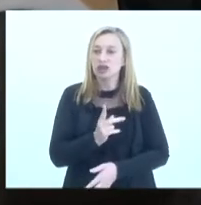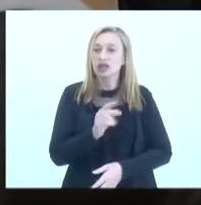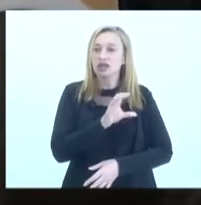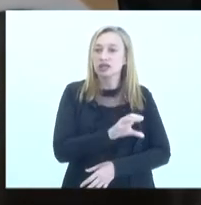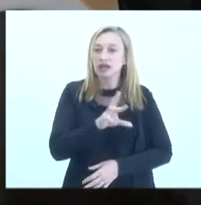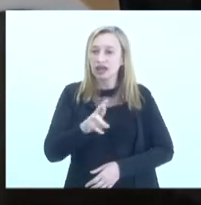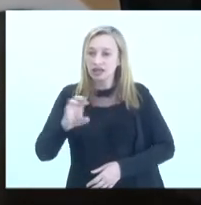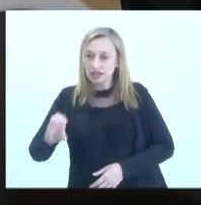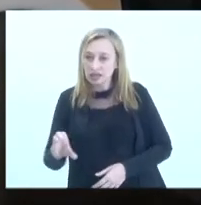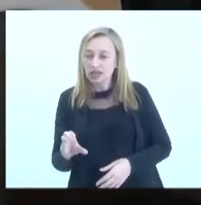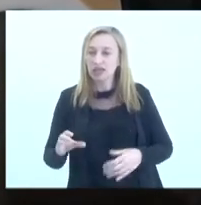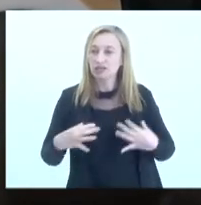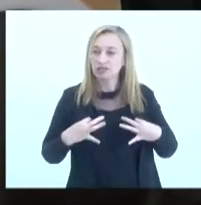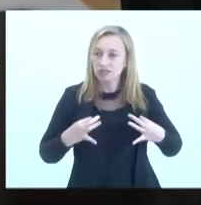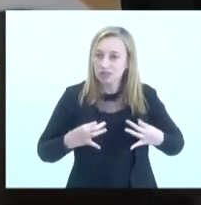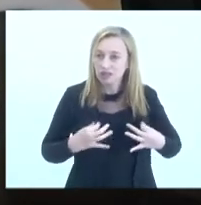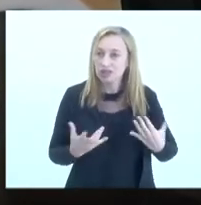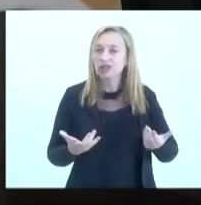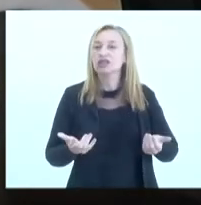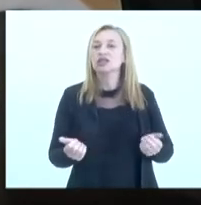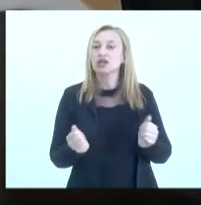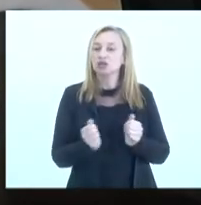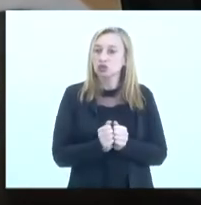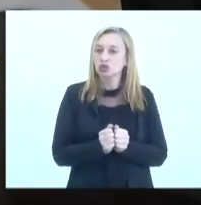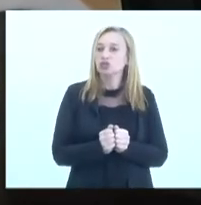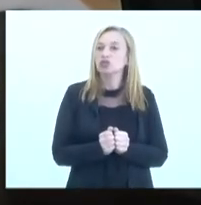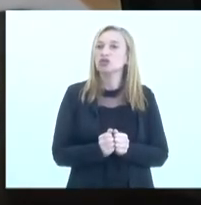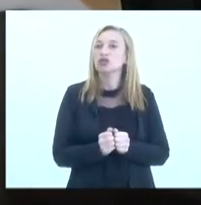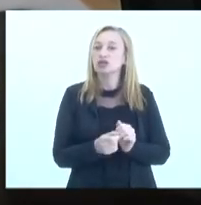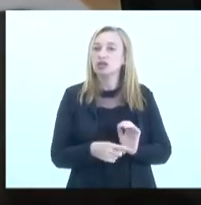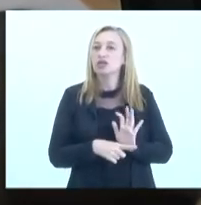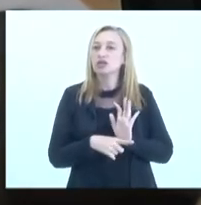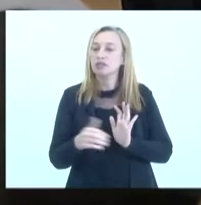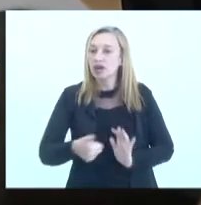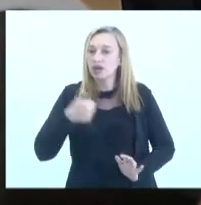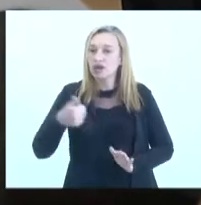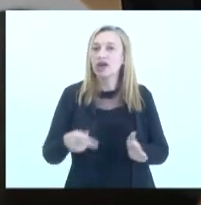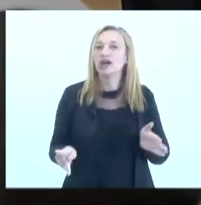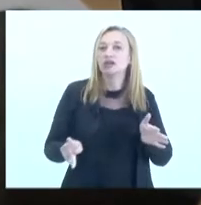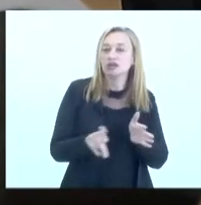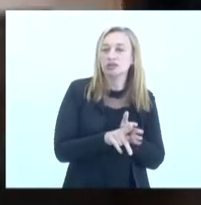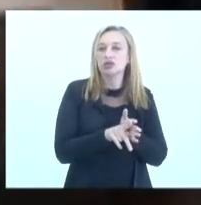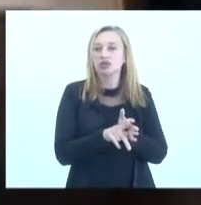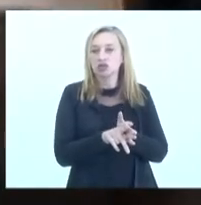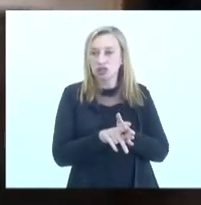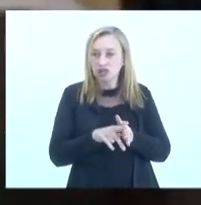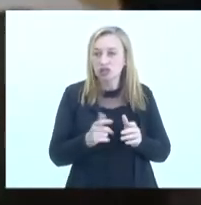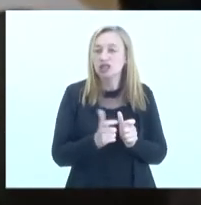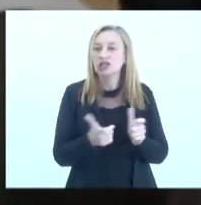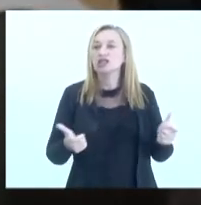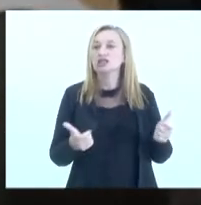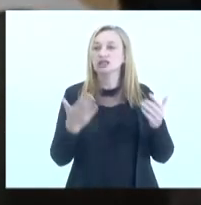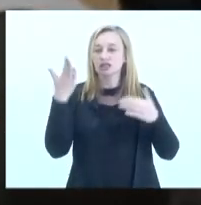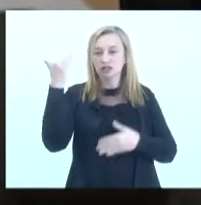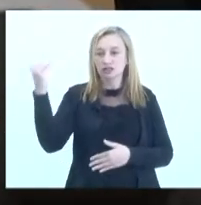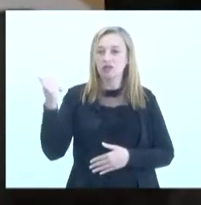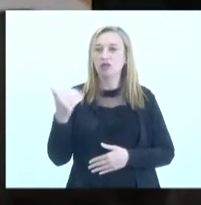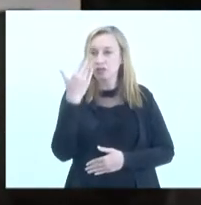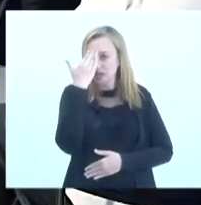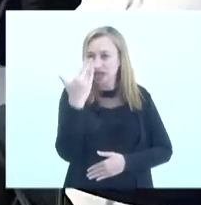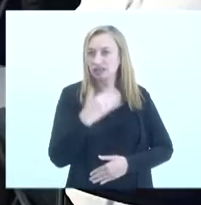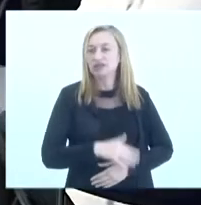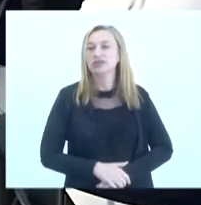se coloca à disposição para participar e contribuir com esse projeto grandioso e certamente de sucesso. Muito